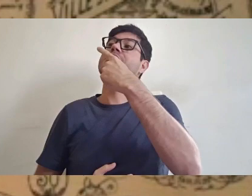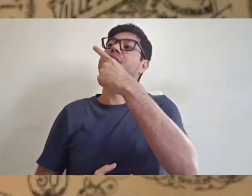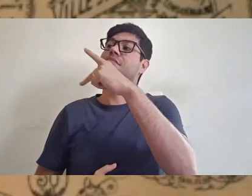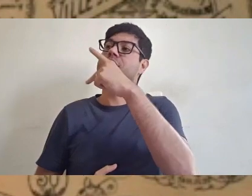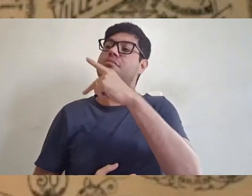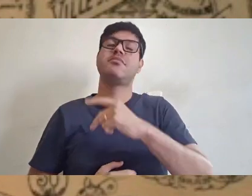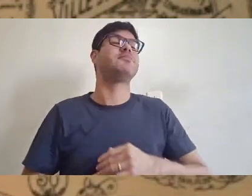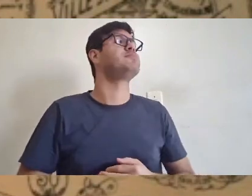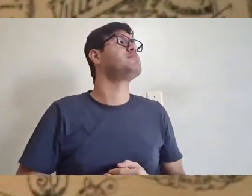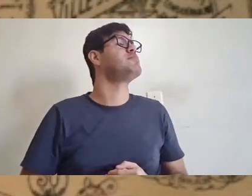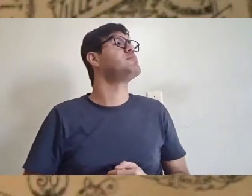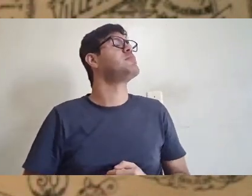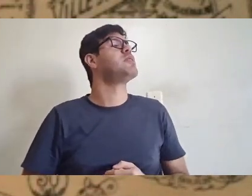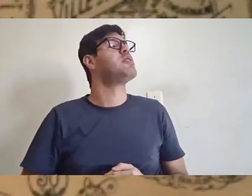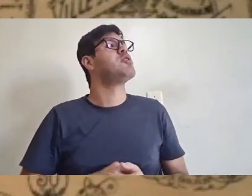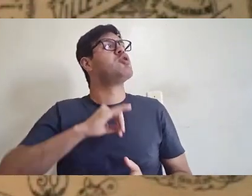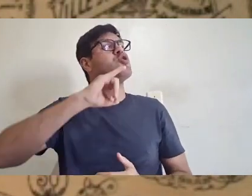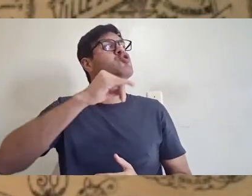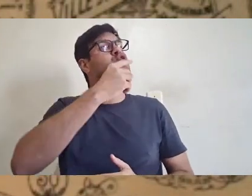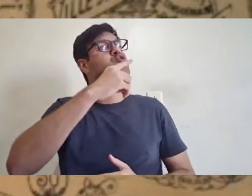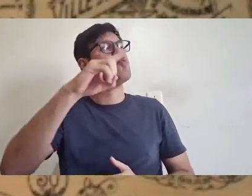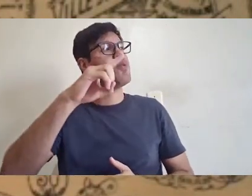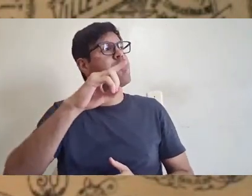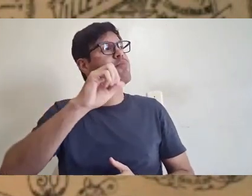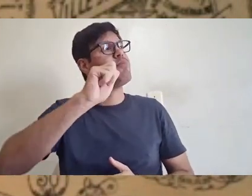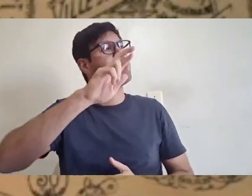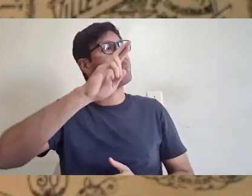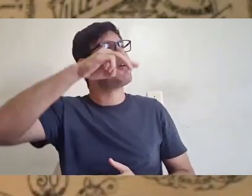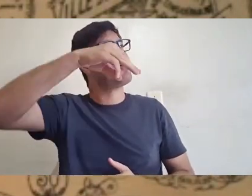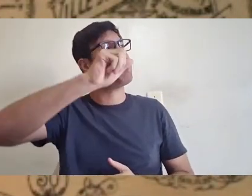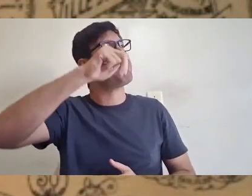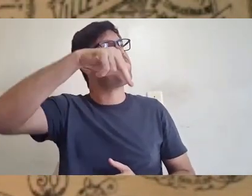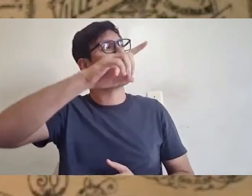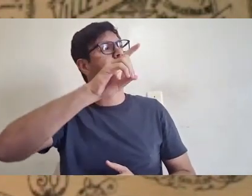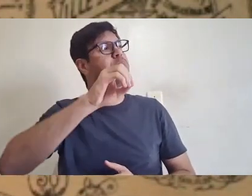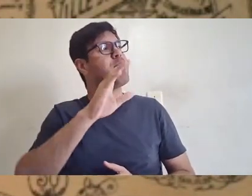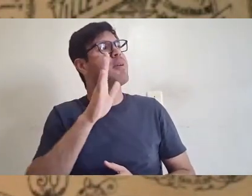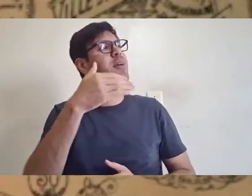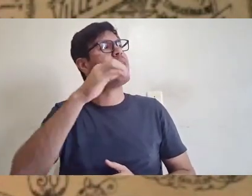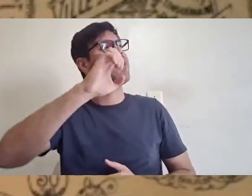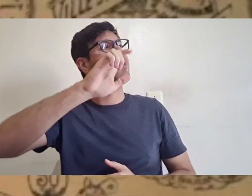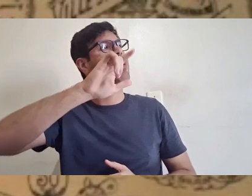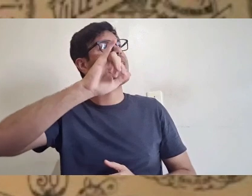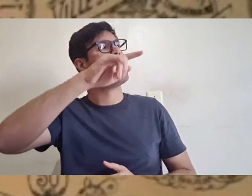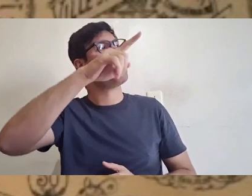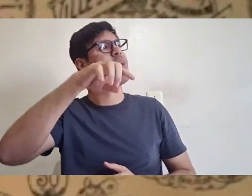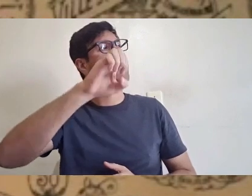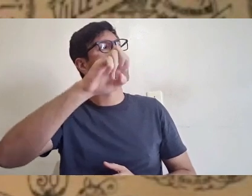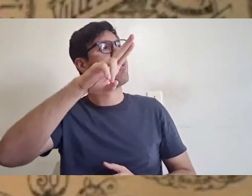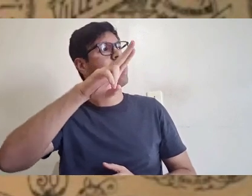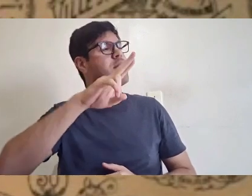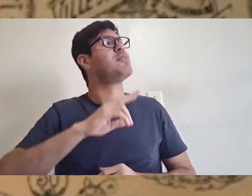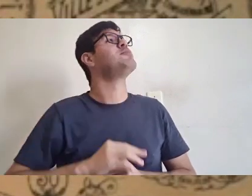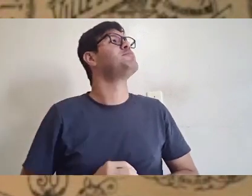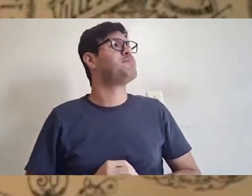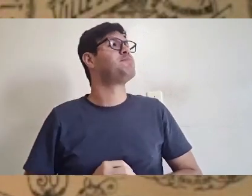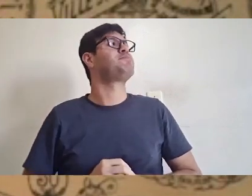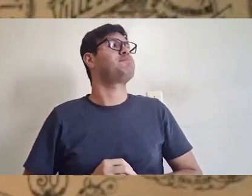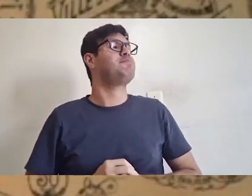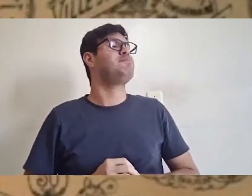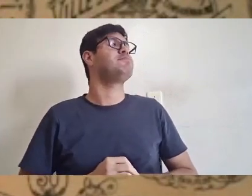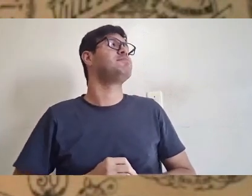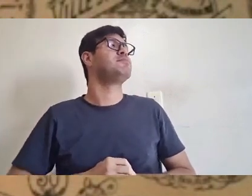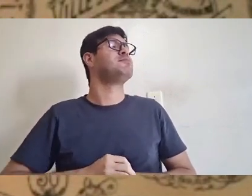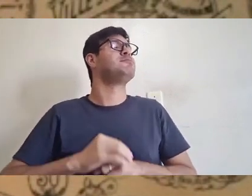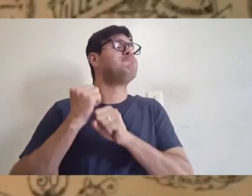João Armando Eliseu, que foi taxista, né? Foi chofer de praça, como dizia na época. Chofer. Por mais